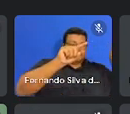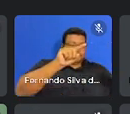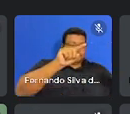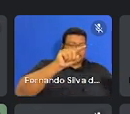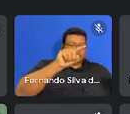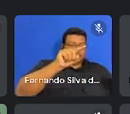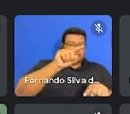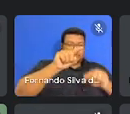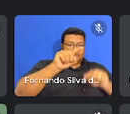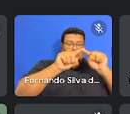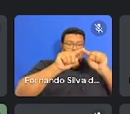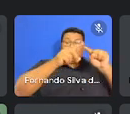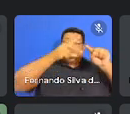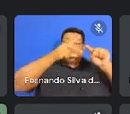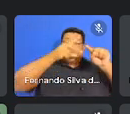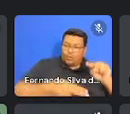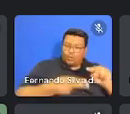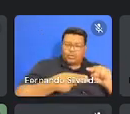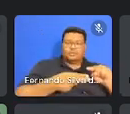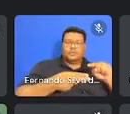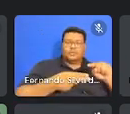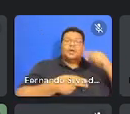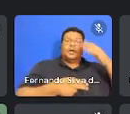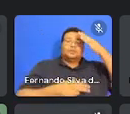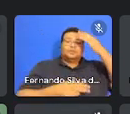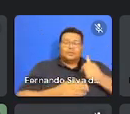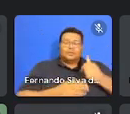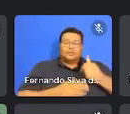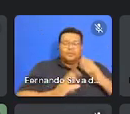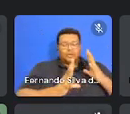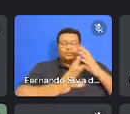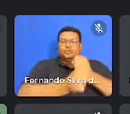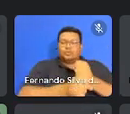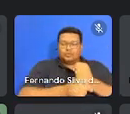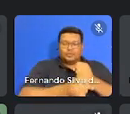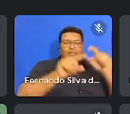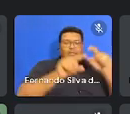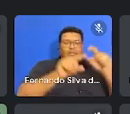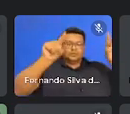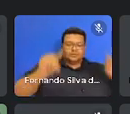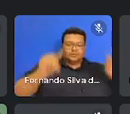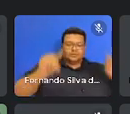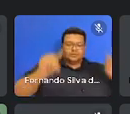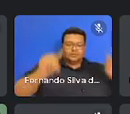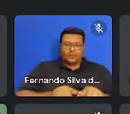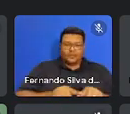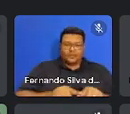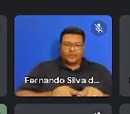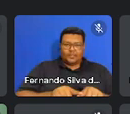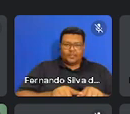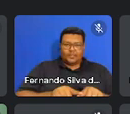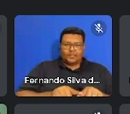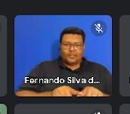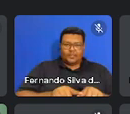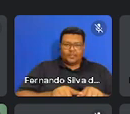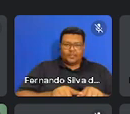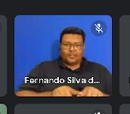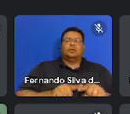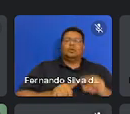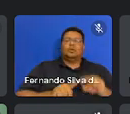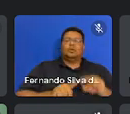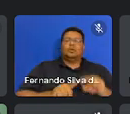Para eu calcular a área desse quadrado, calcular essa área, o que é a